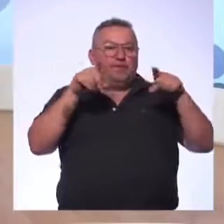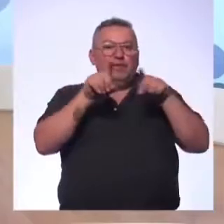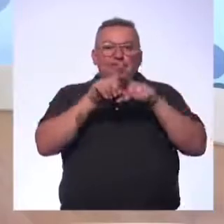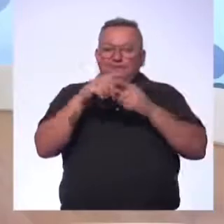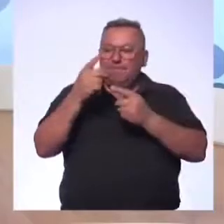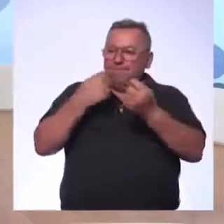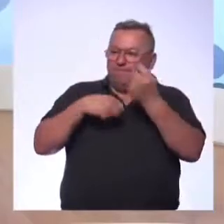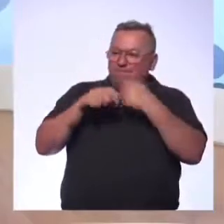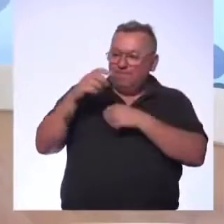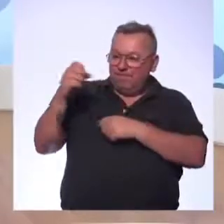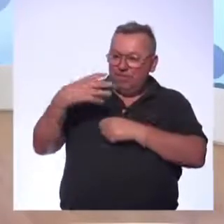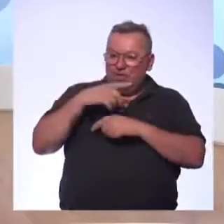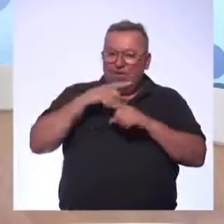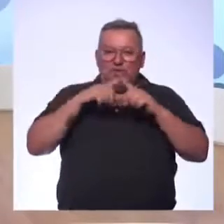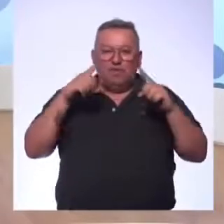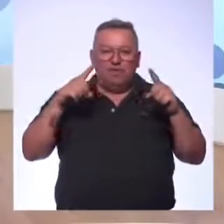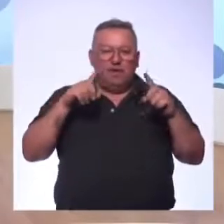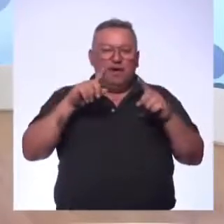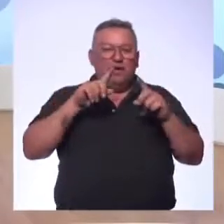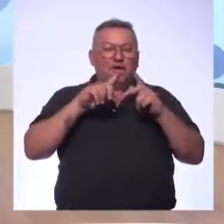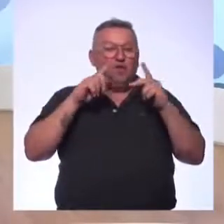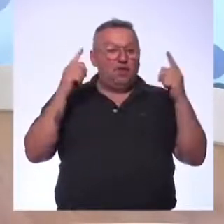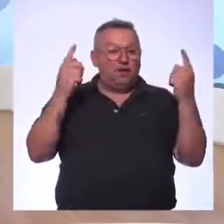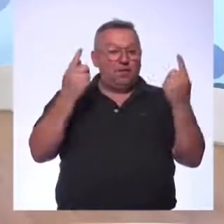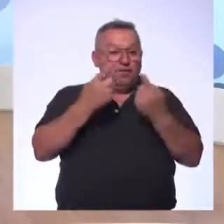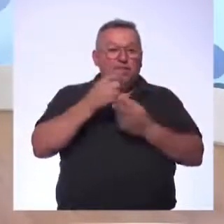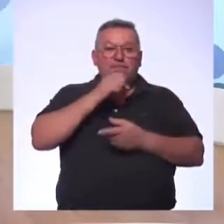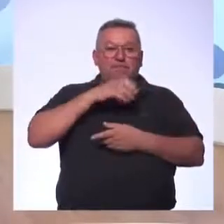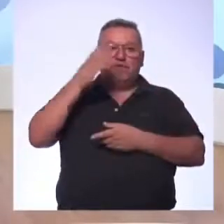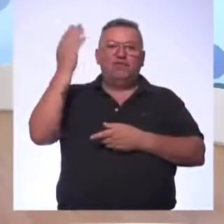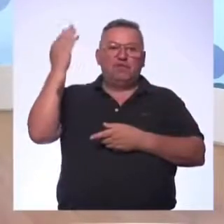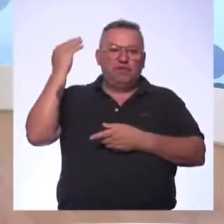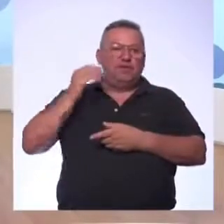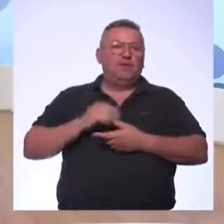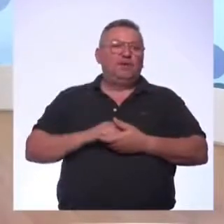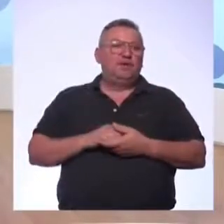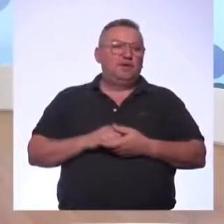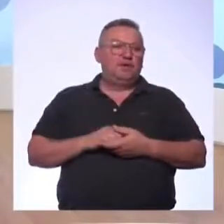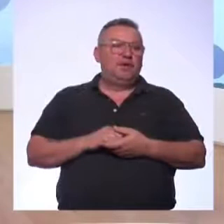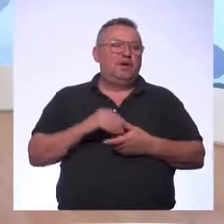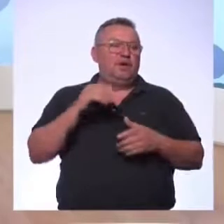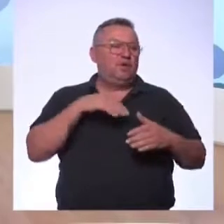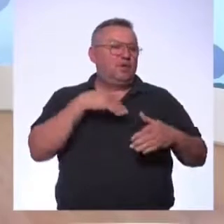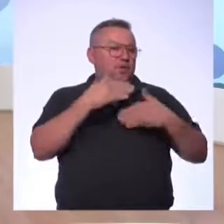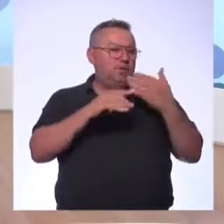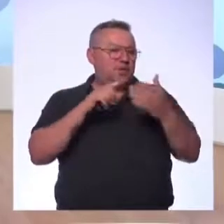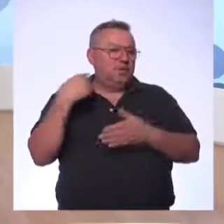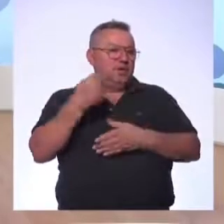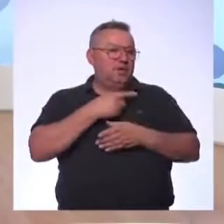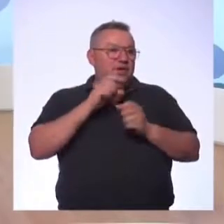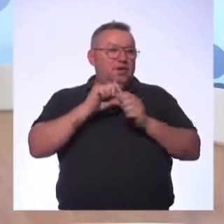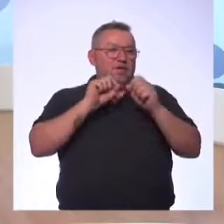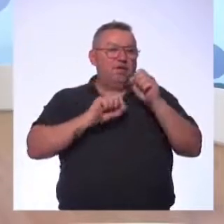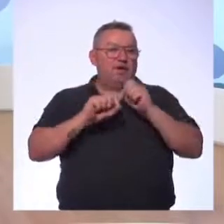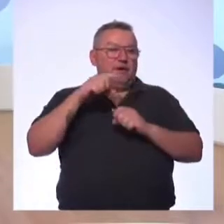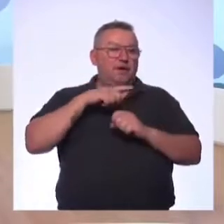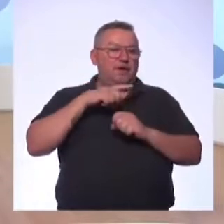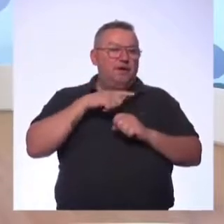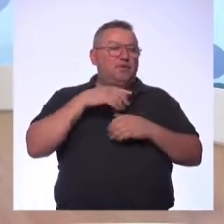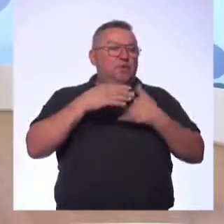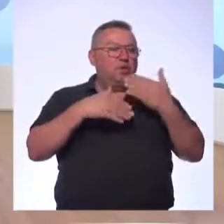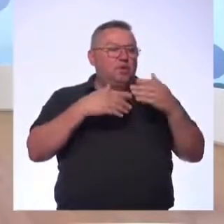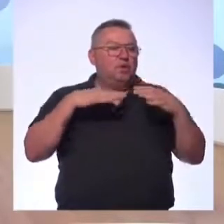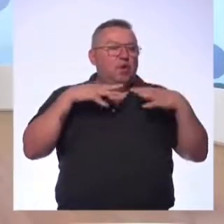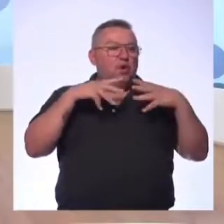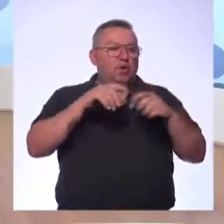economicamente, até mais em termos geológicos, é bem antigo. É bem antigo. Então, esse é o processo aí que a gente acaba, né, tendo esse processo todo.